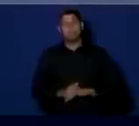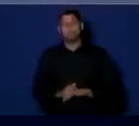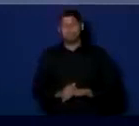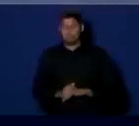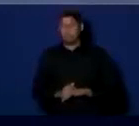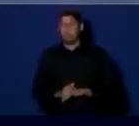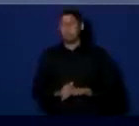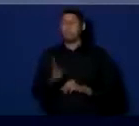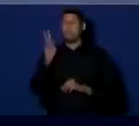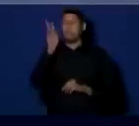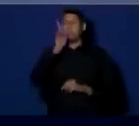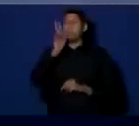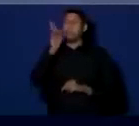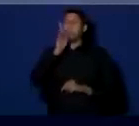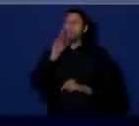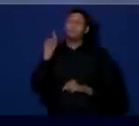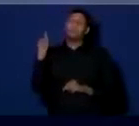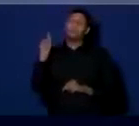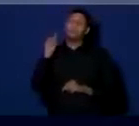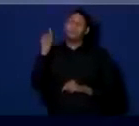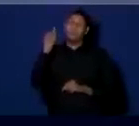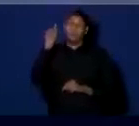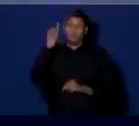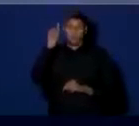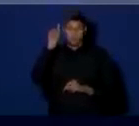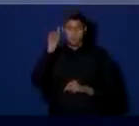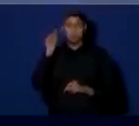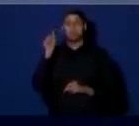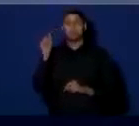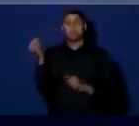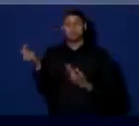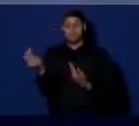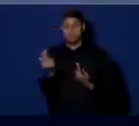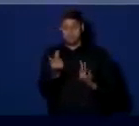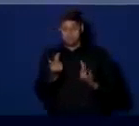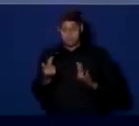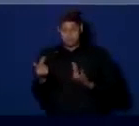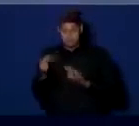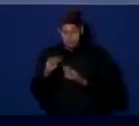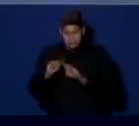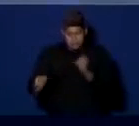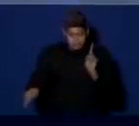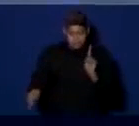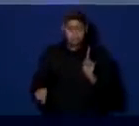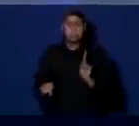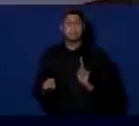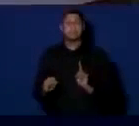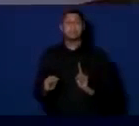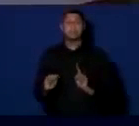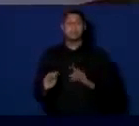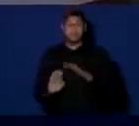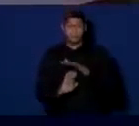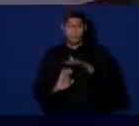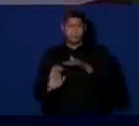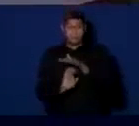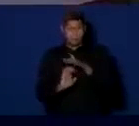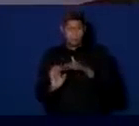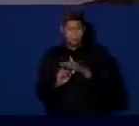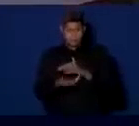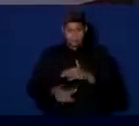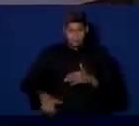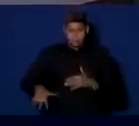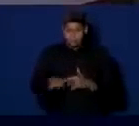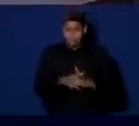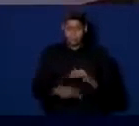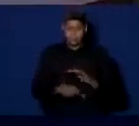e com histórias, apesar do denominador comum do sucesso empresarial no mercado financeiro